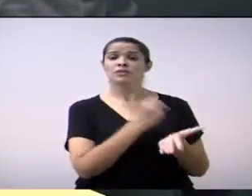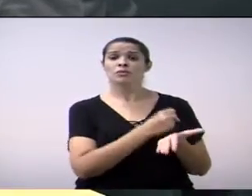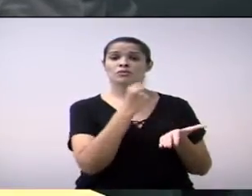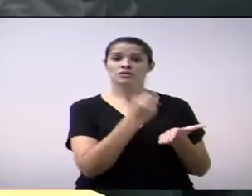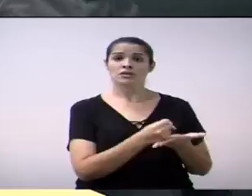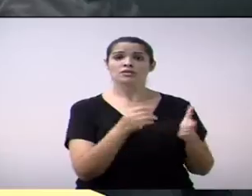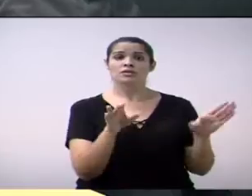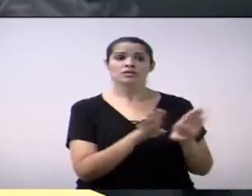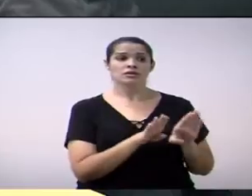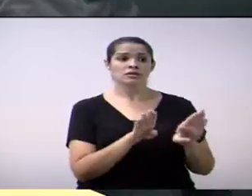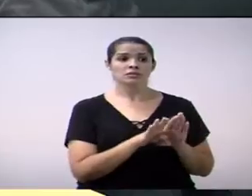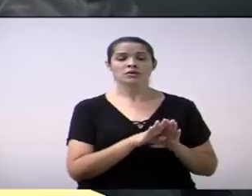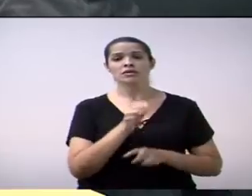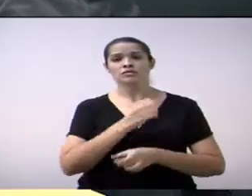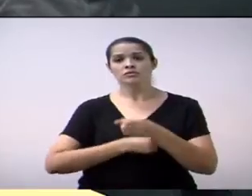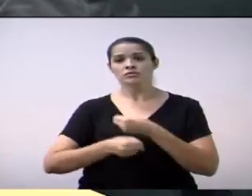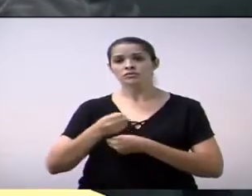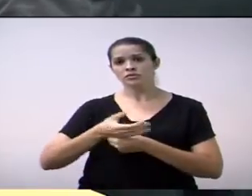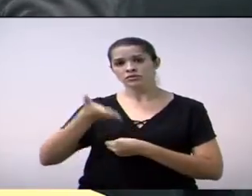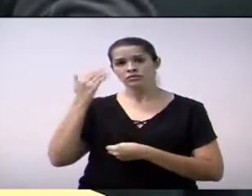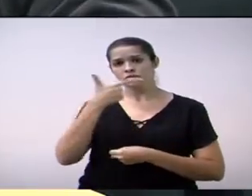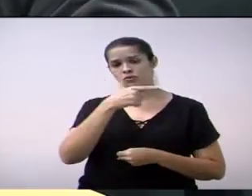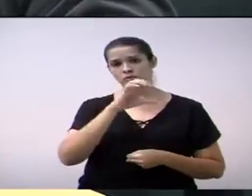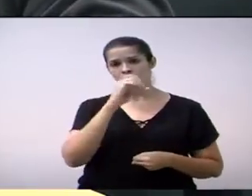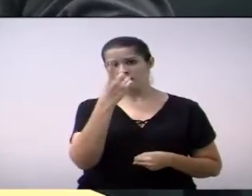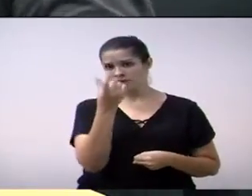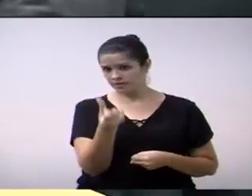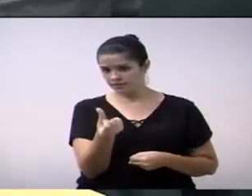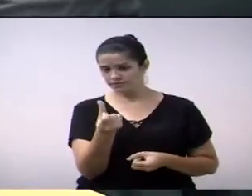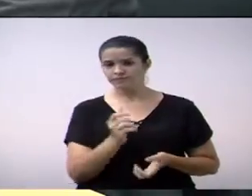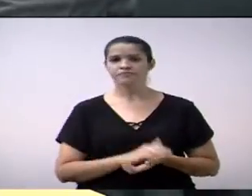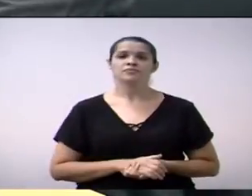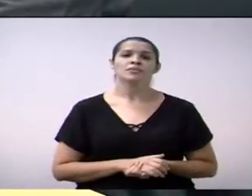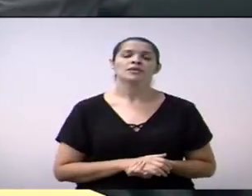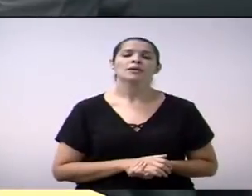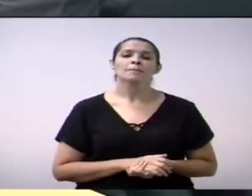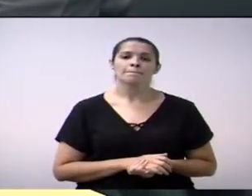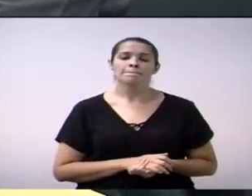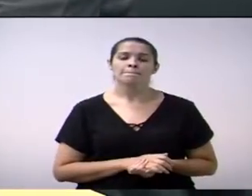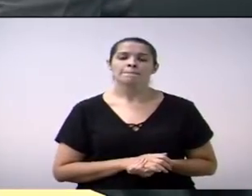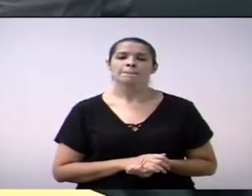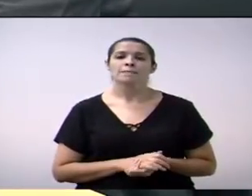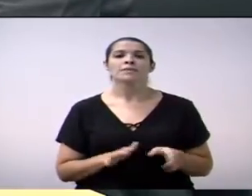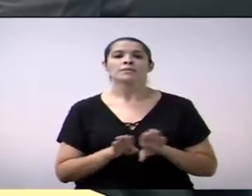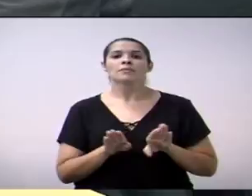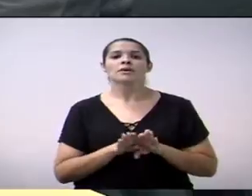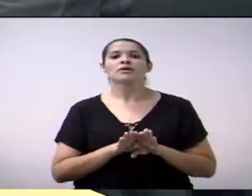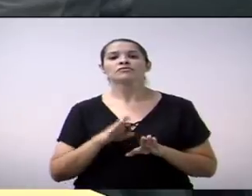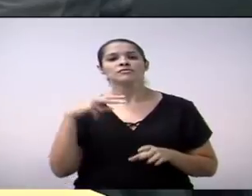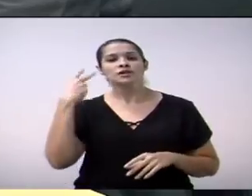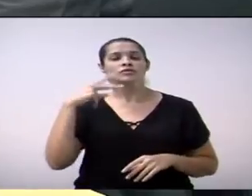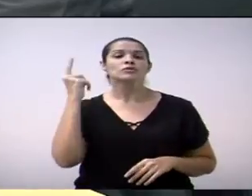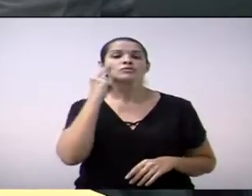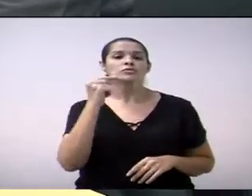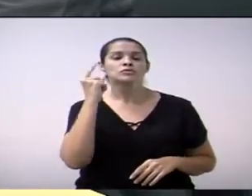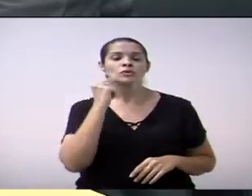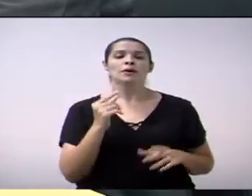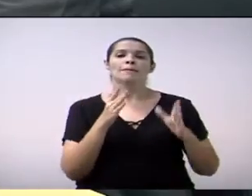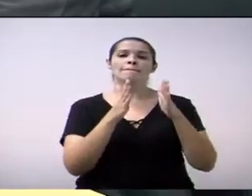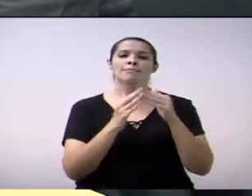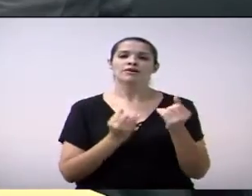vigentes remanescentes de 2016. Do vereador Lucas Elato, requer informações ao Executivo sobre